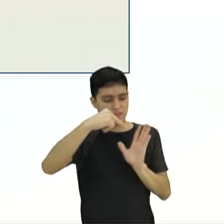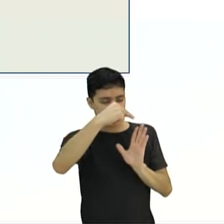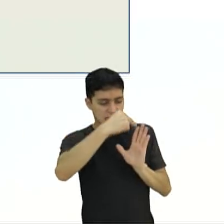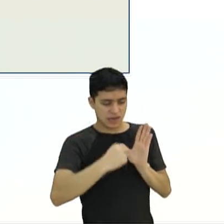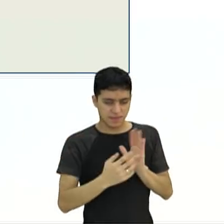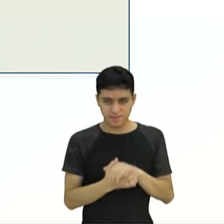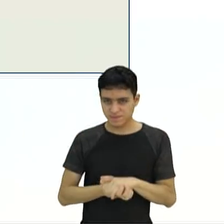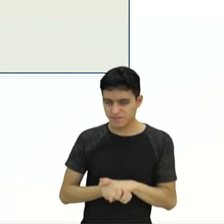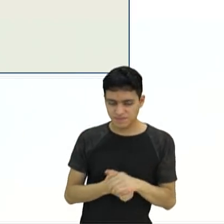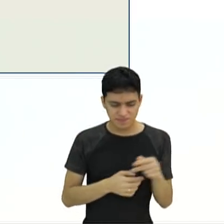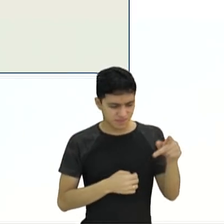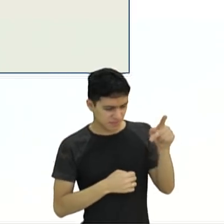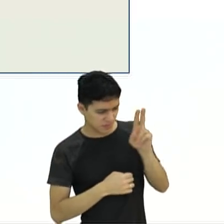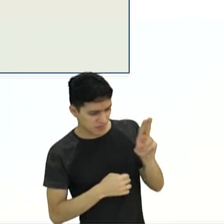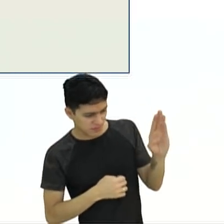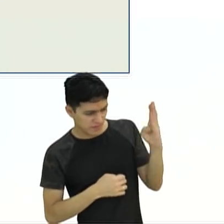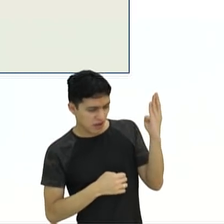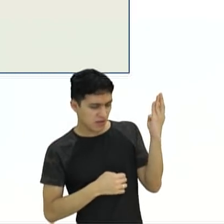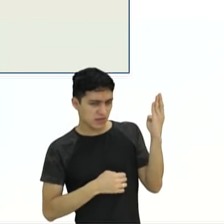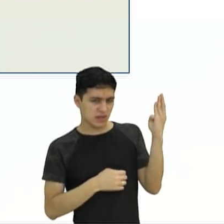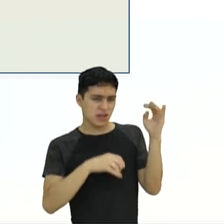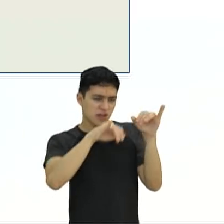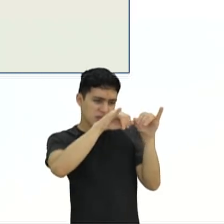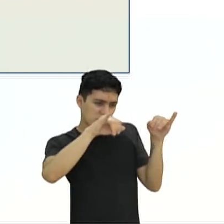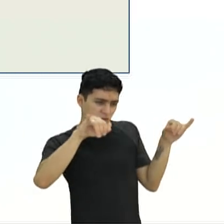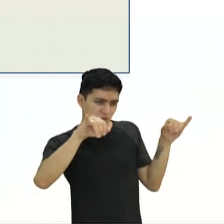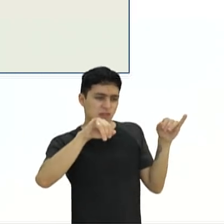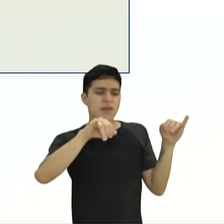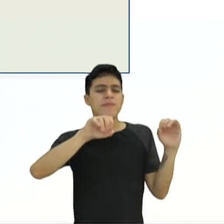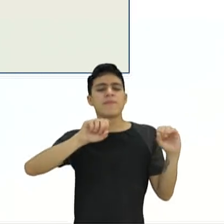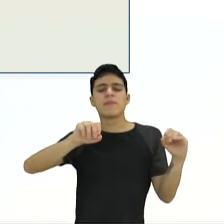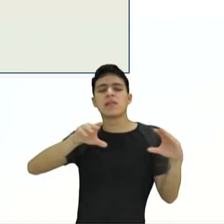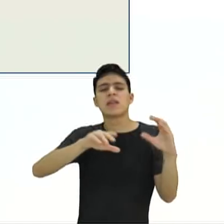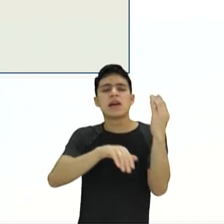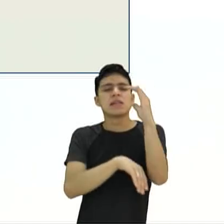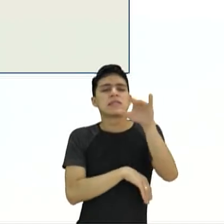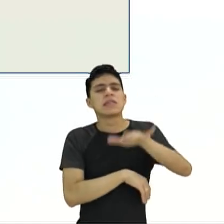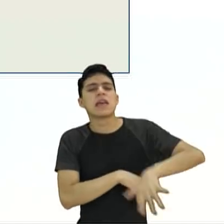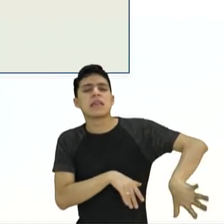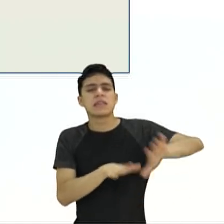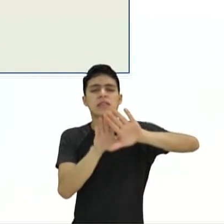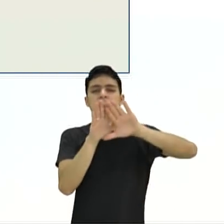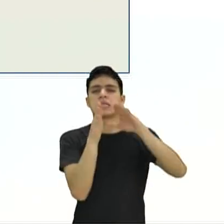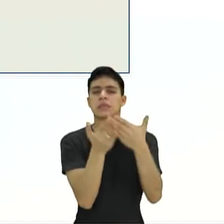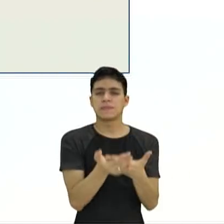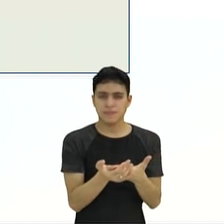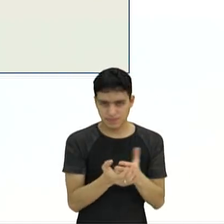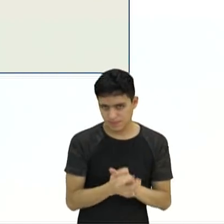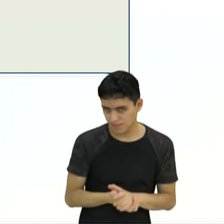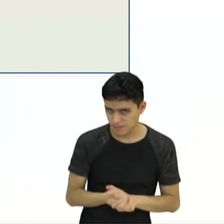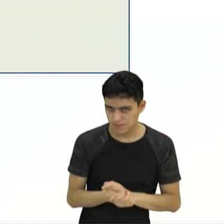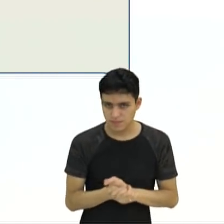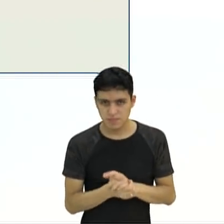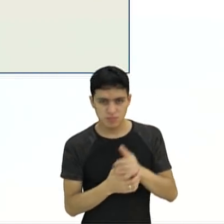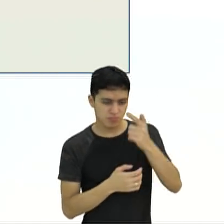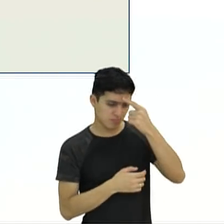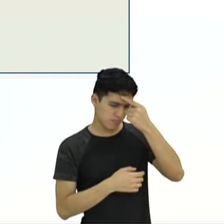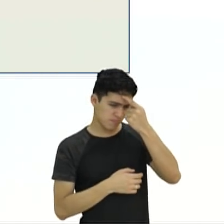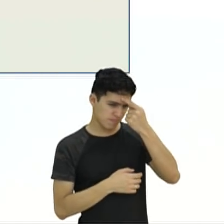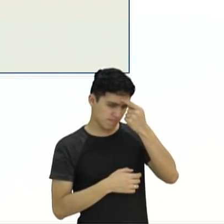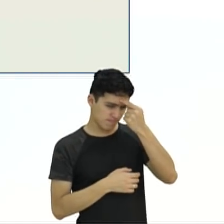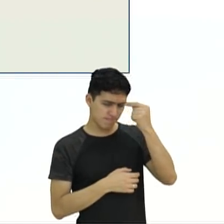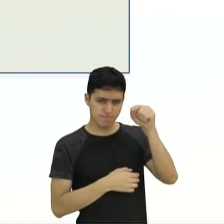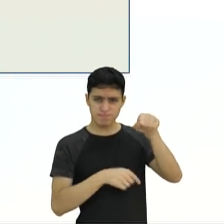O professor usa fake news para ensinar ciência na escola. Veja só, não é muito longa